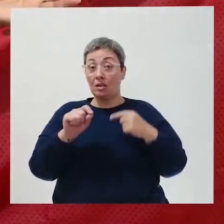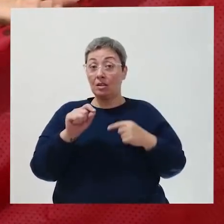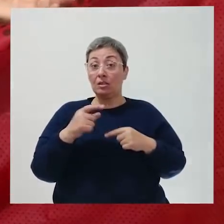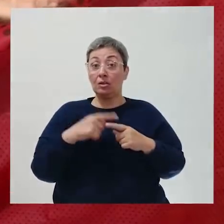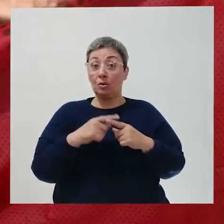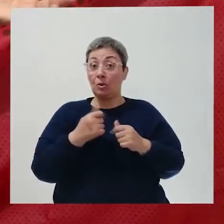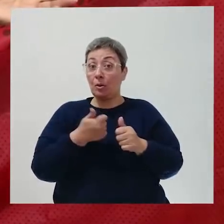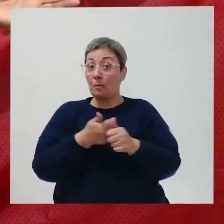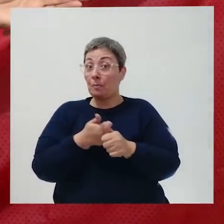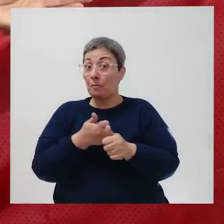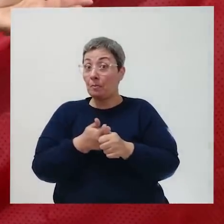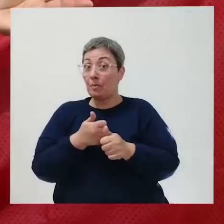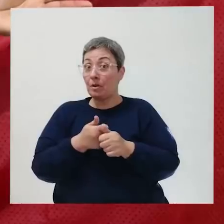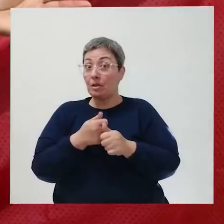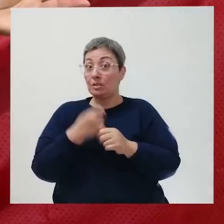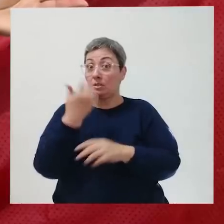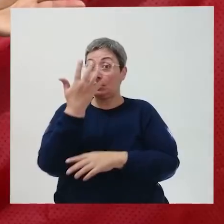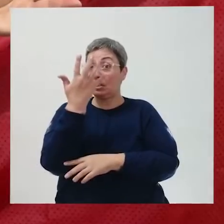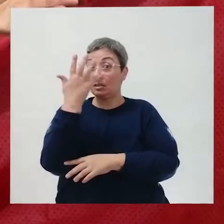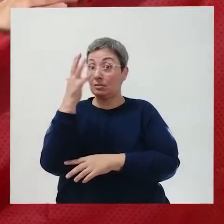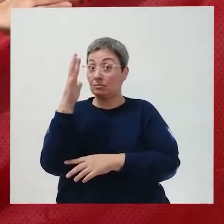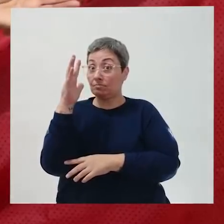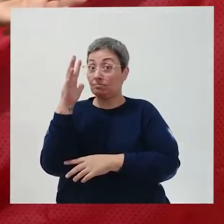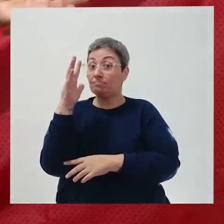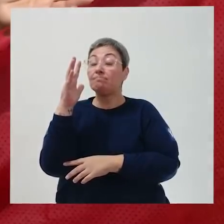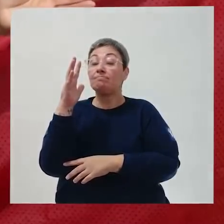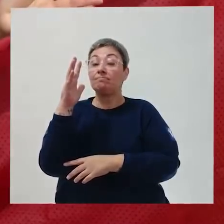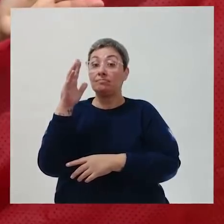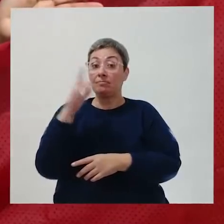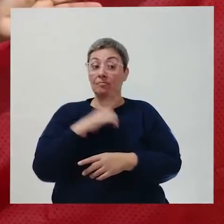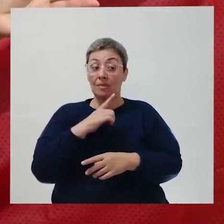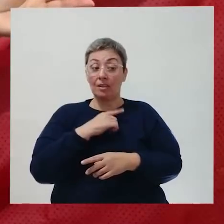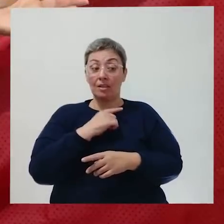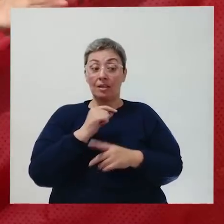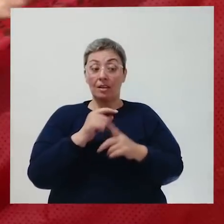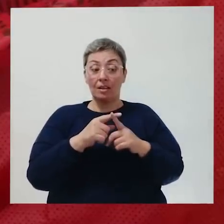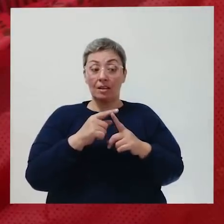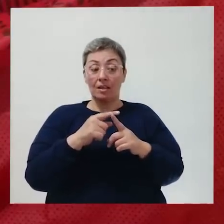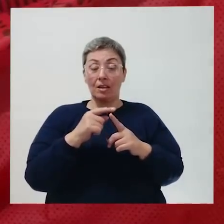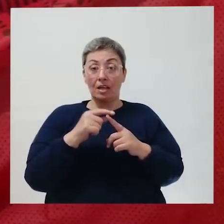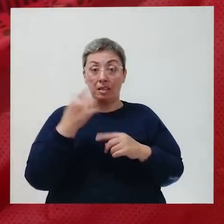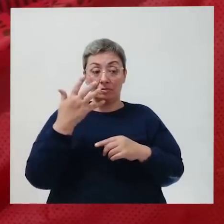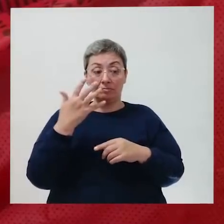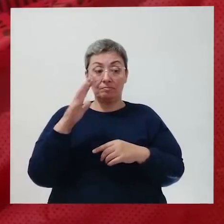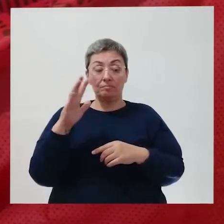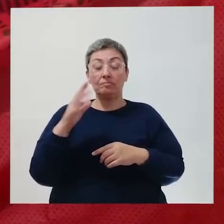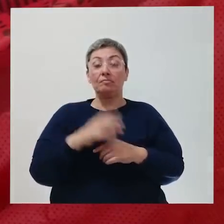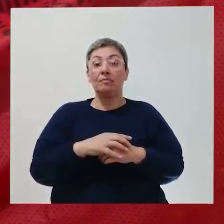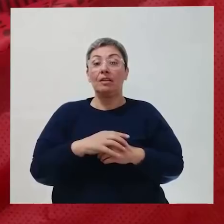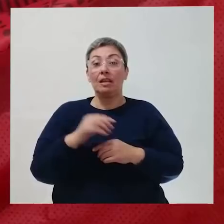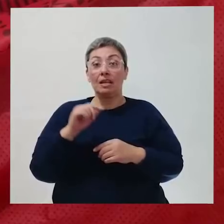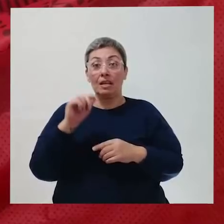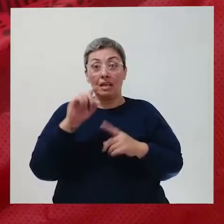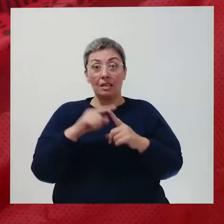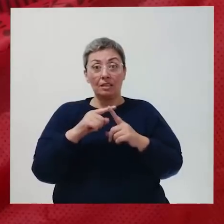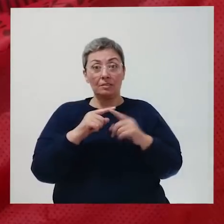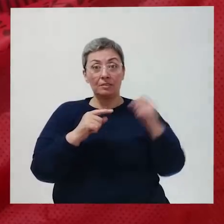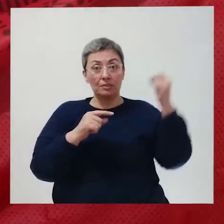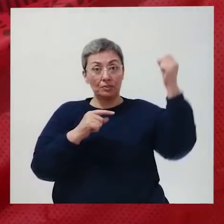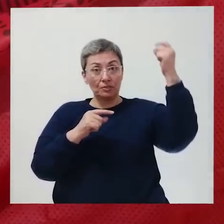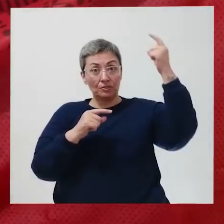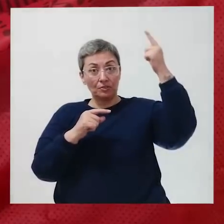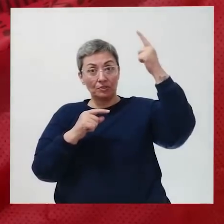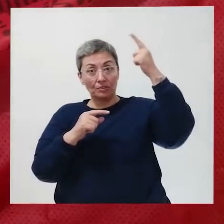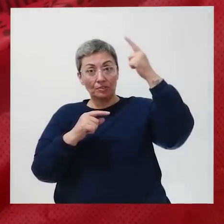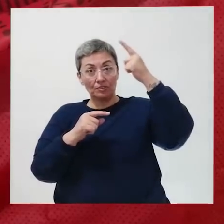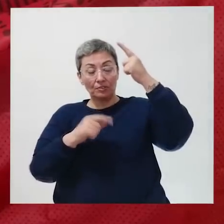próximo uma árvore. E ela não titubeou. Aquela luz